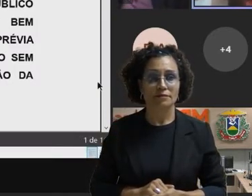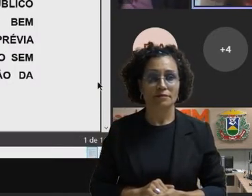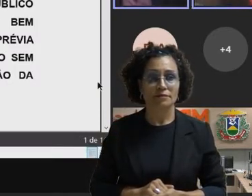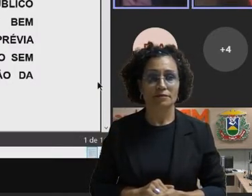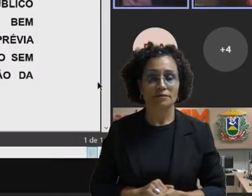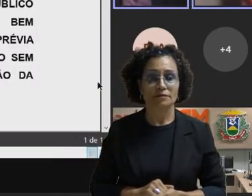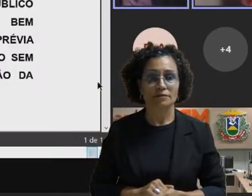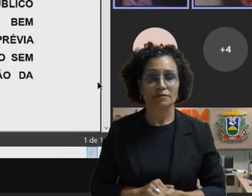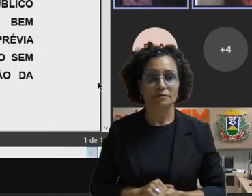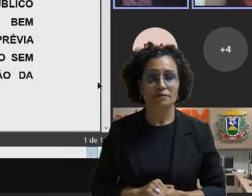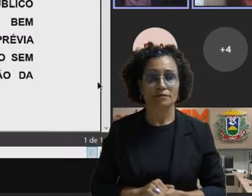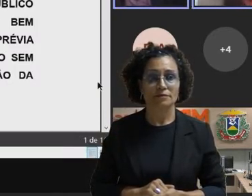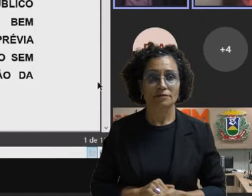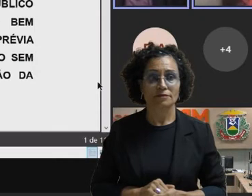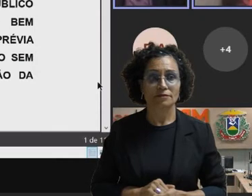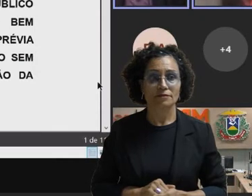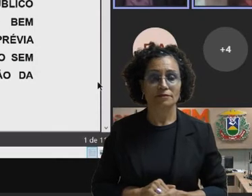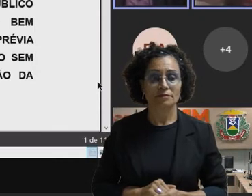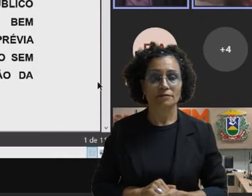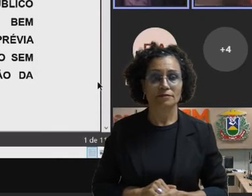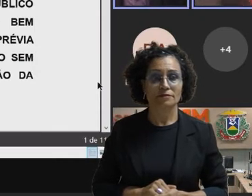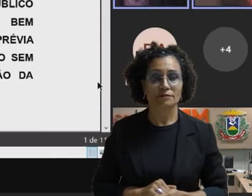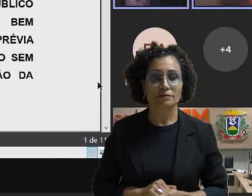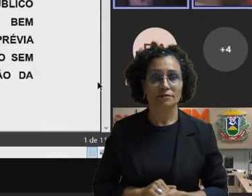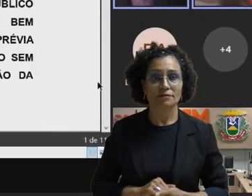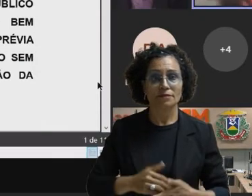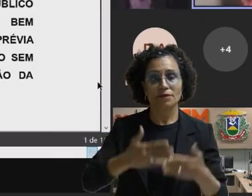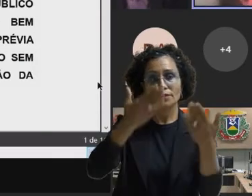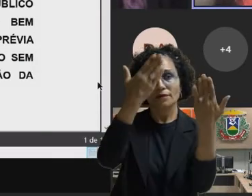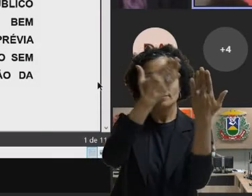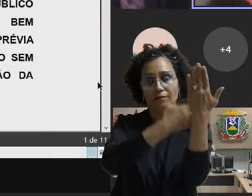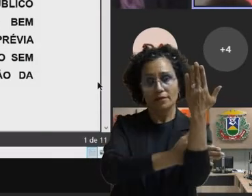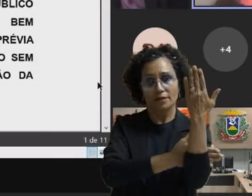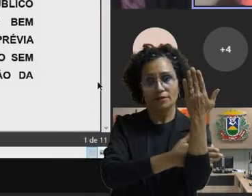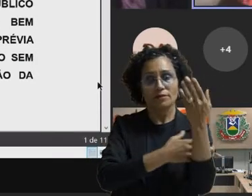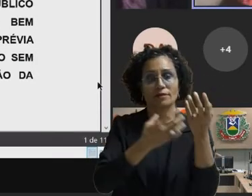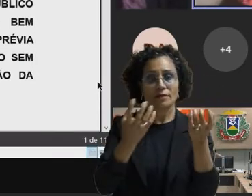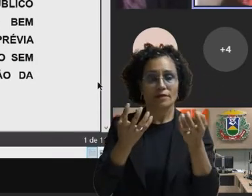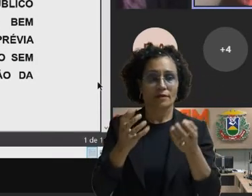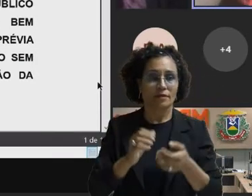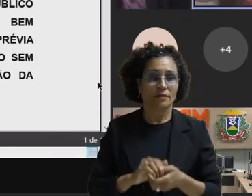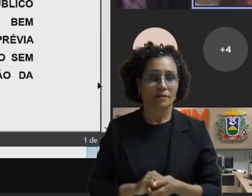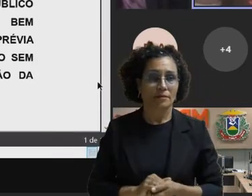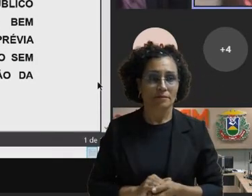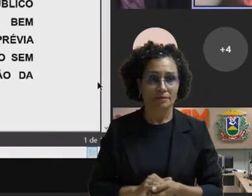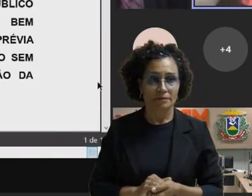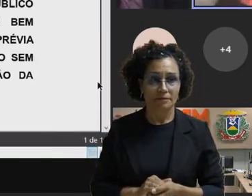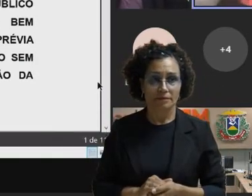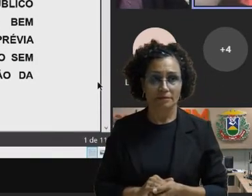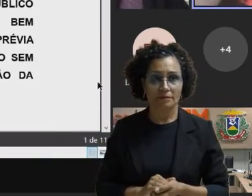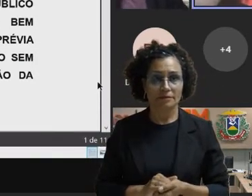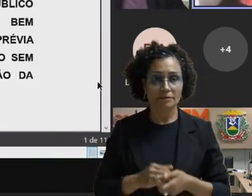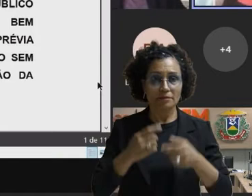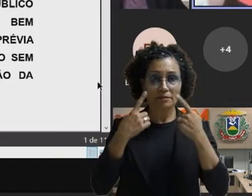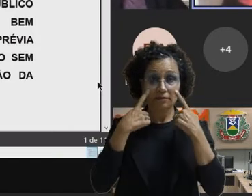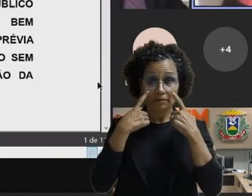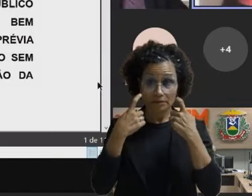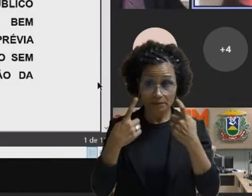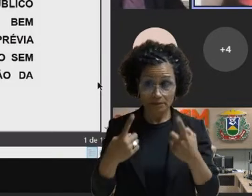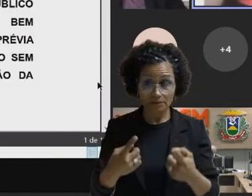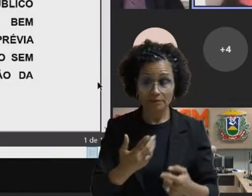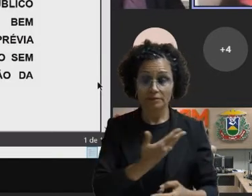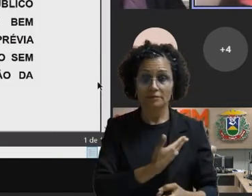Não, então... Arquivando o procedimento, pelo arquivamento. O interesse público que eles reconhecem,